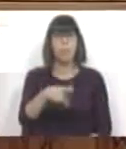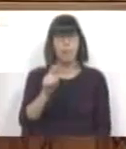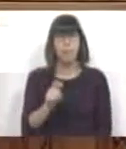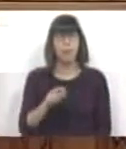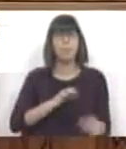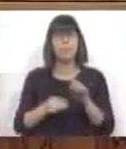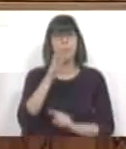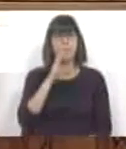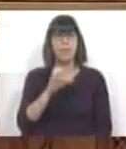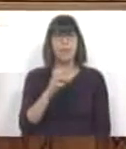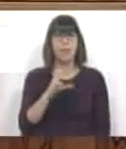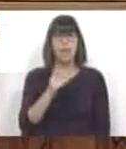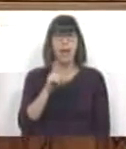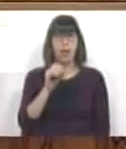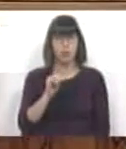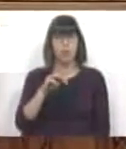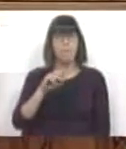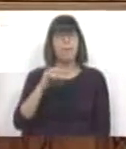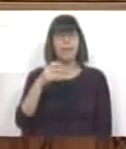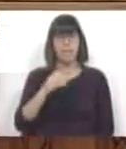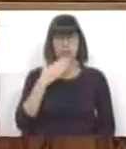Do Bloco de Esquerda, o Sr. Deputado Carlos Matias, faz favor.